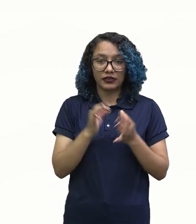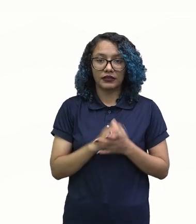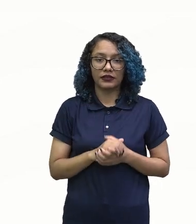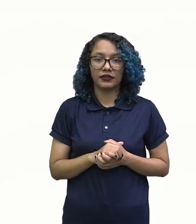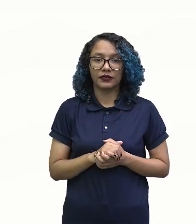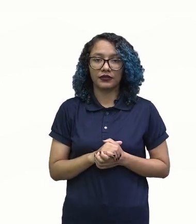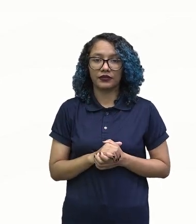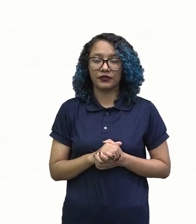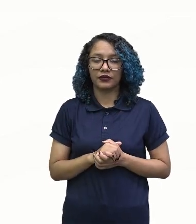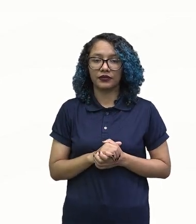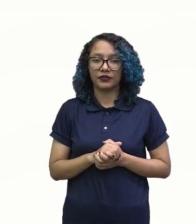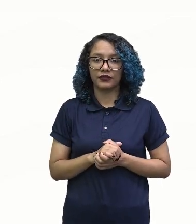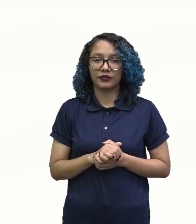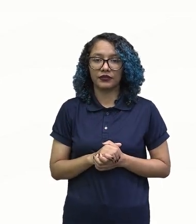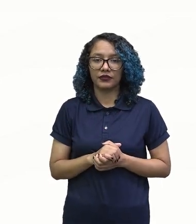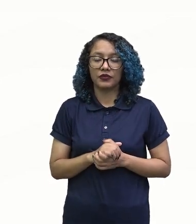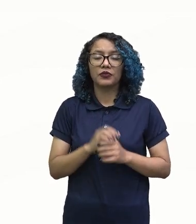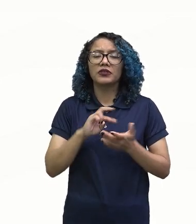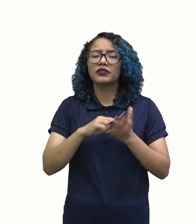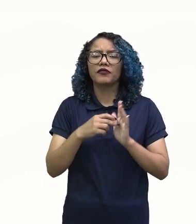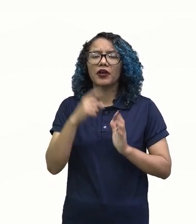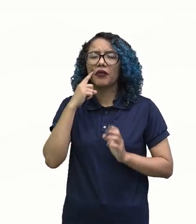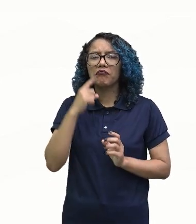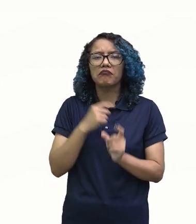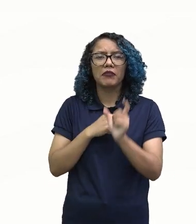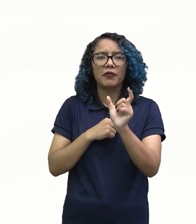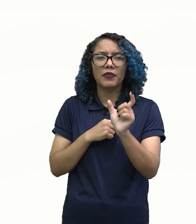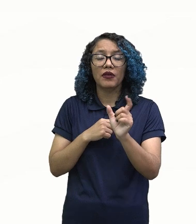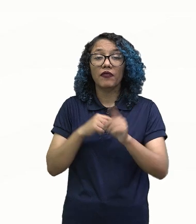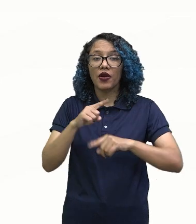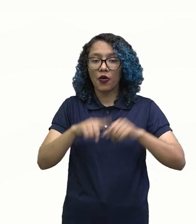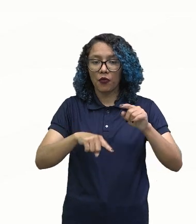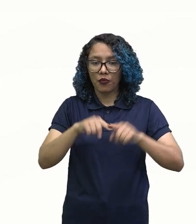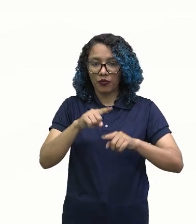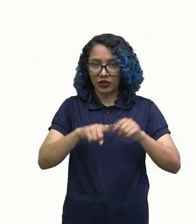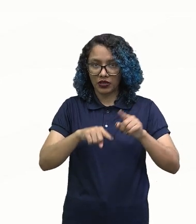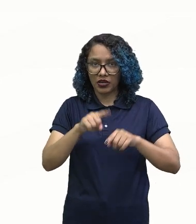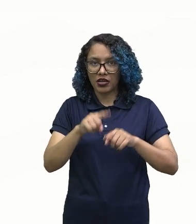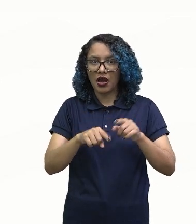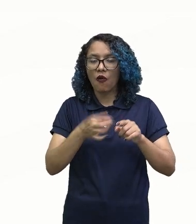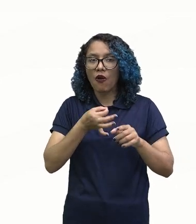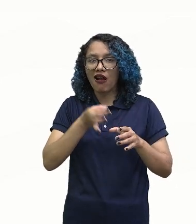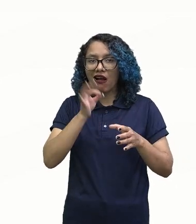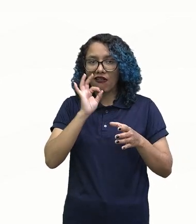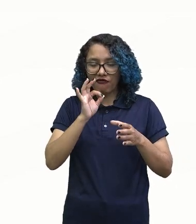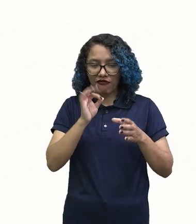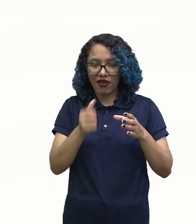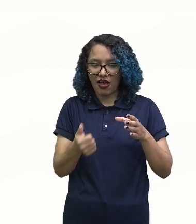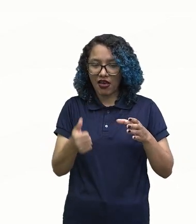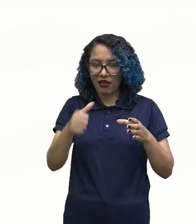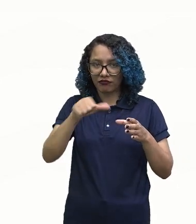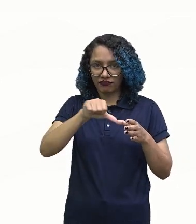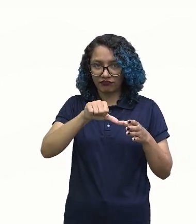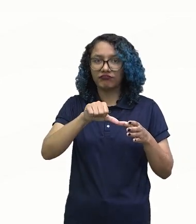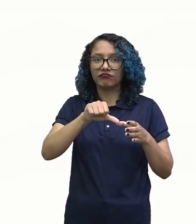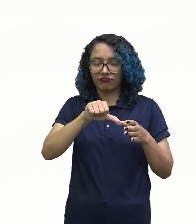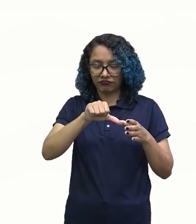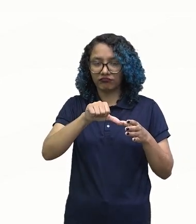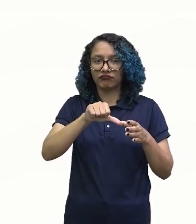Cafeteira é o quê? O objeto que se coloca o café, ou que se faz o